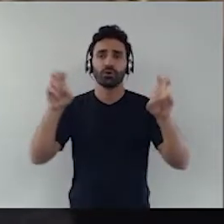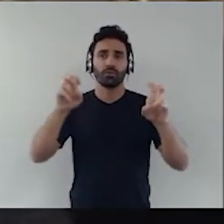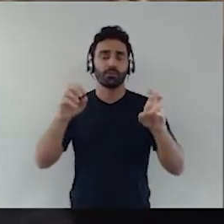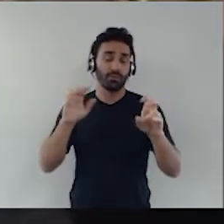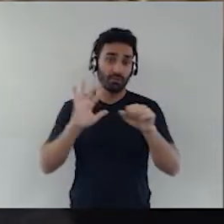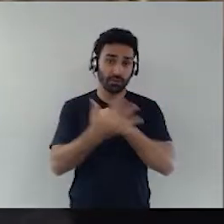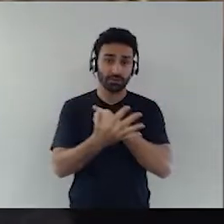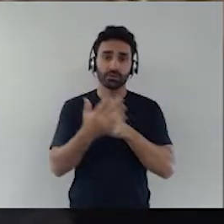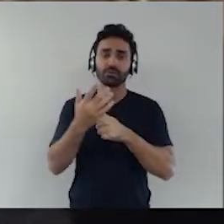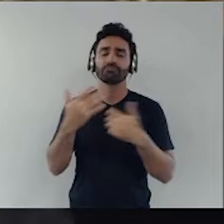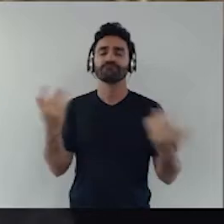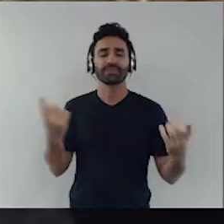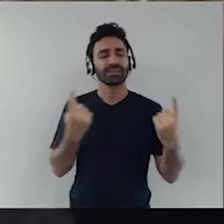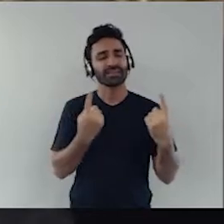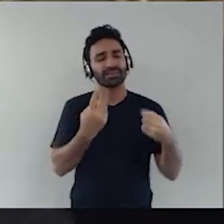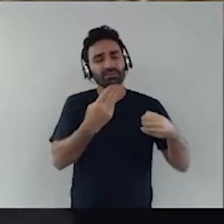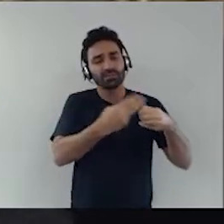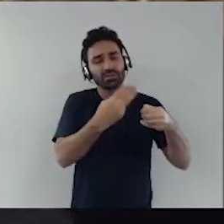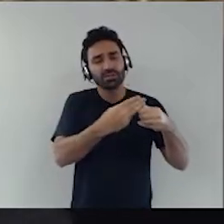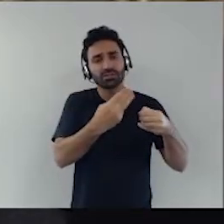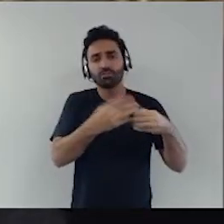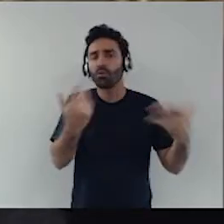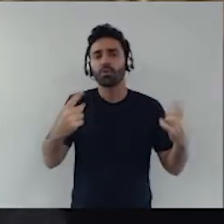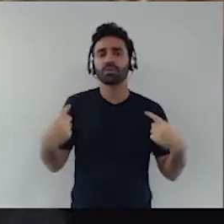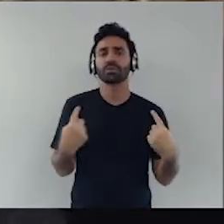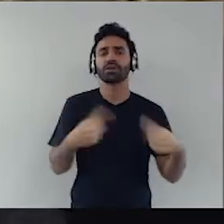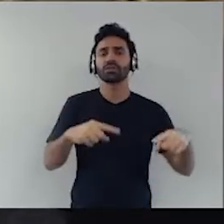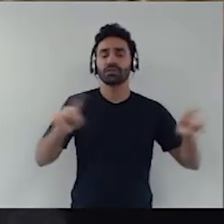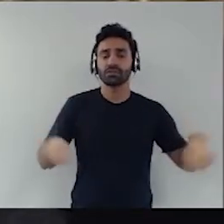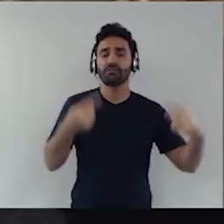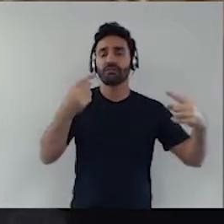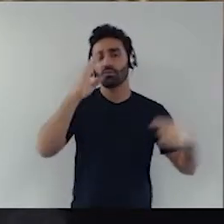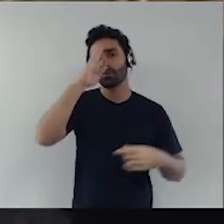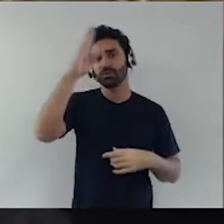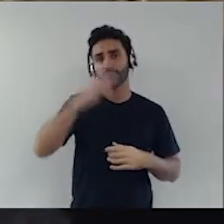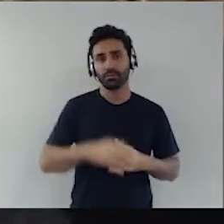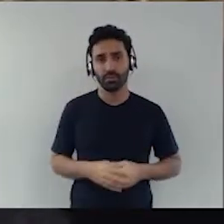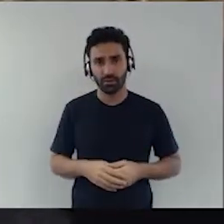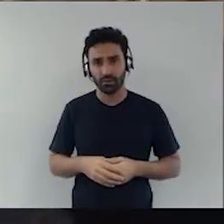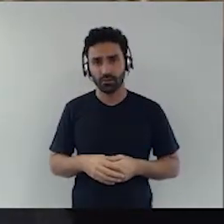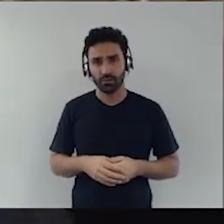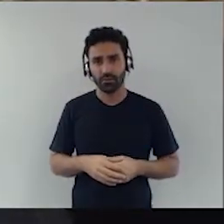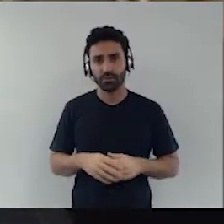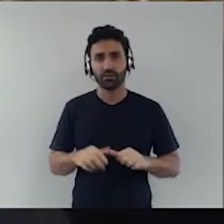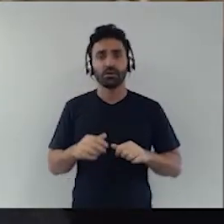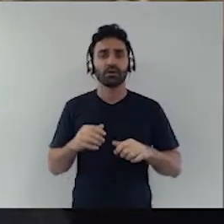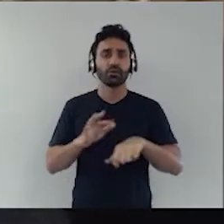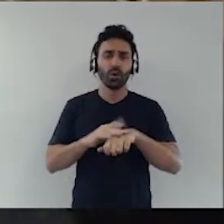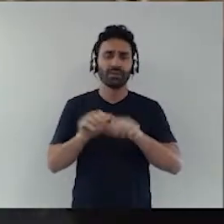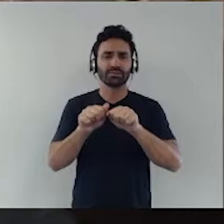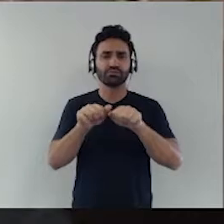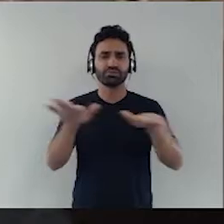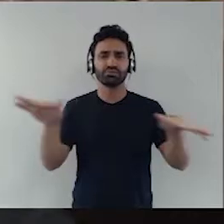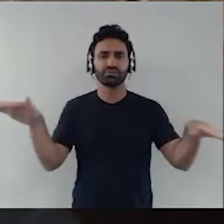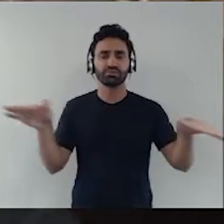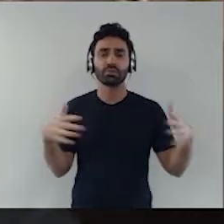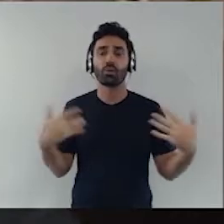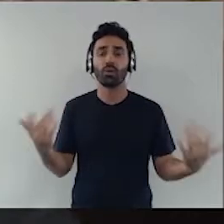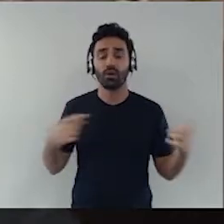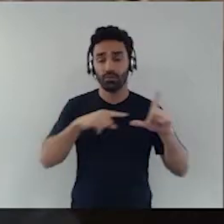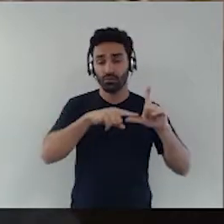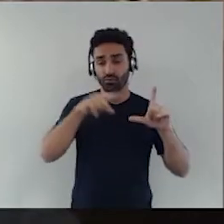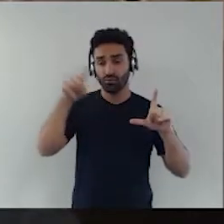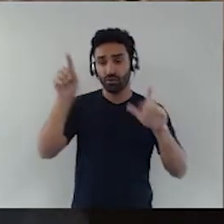maior desafio dos municípios brasileiros no atual estágio de disseminação da doença, que vem